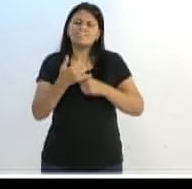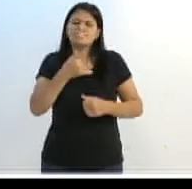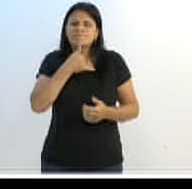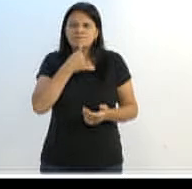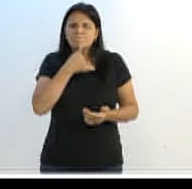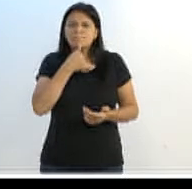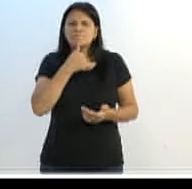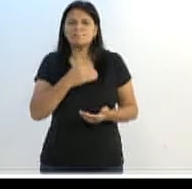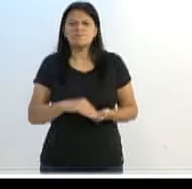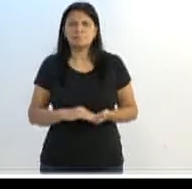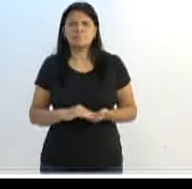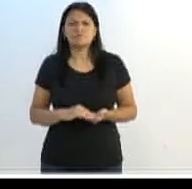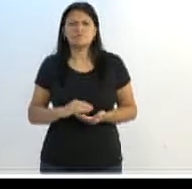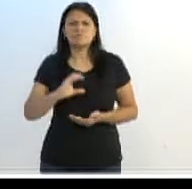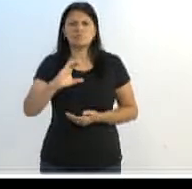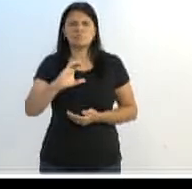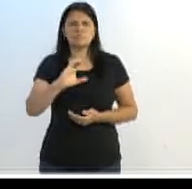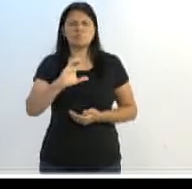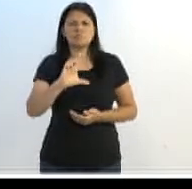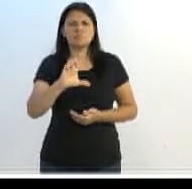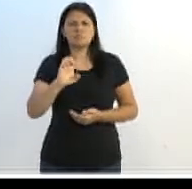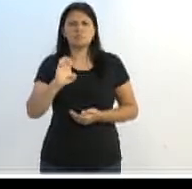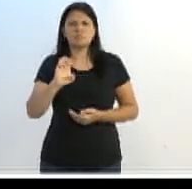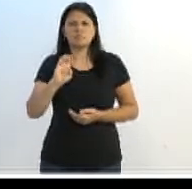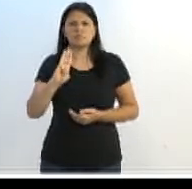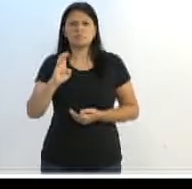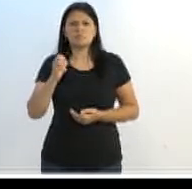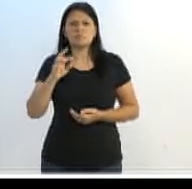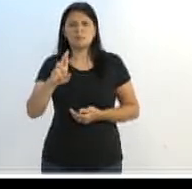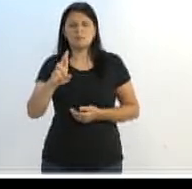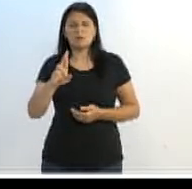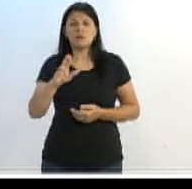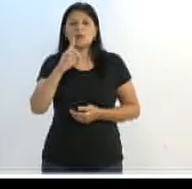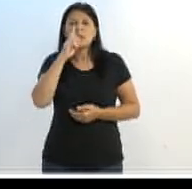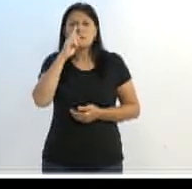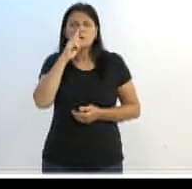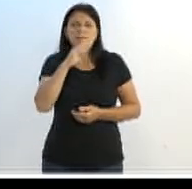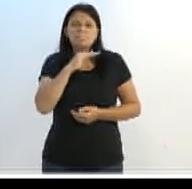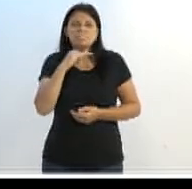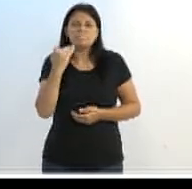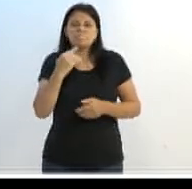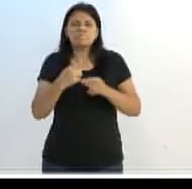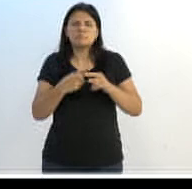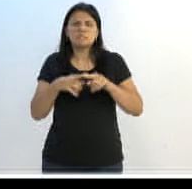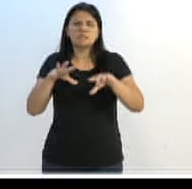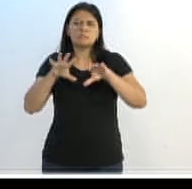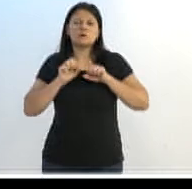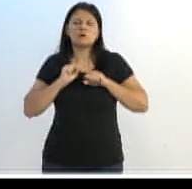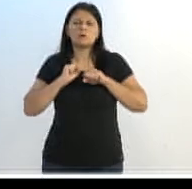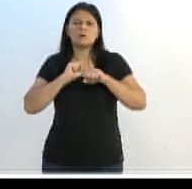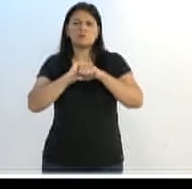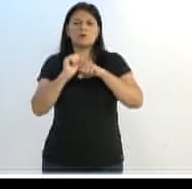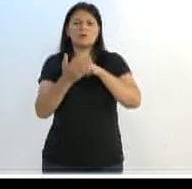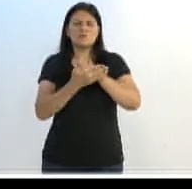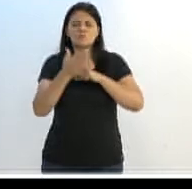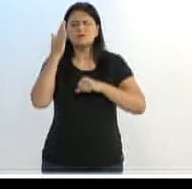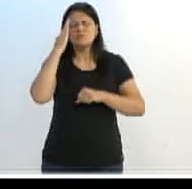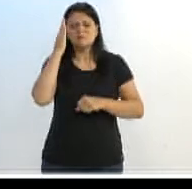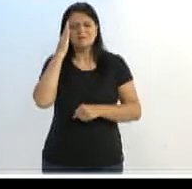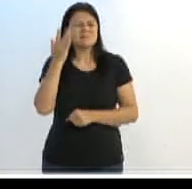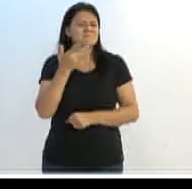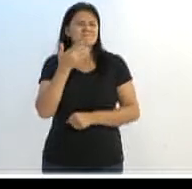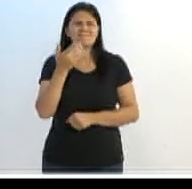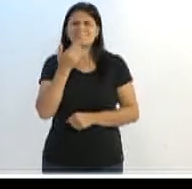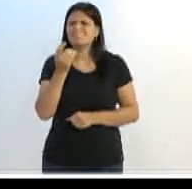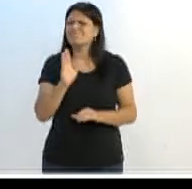que teve a sua mãe, infelizmente, veio a óbito essa semana por conta da Covid. Então, a gente sabe que não é uma situação fácil e que o